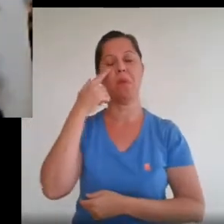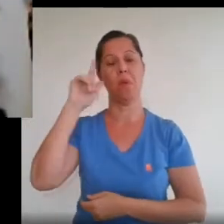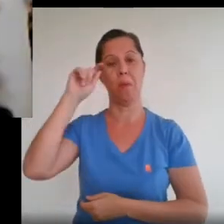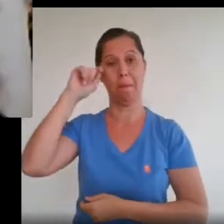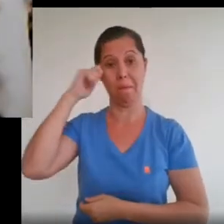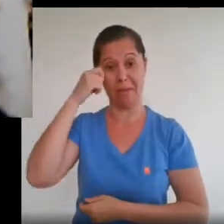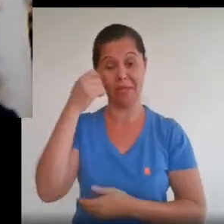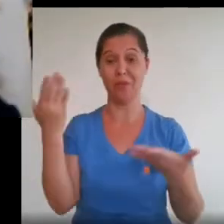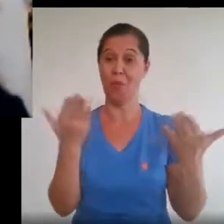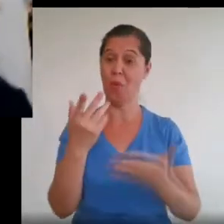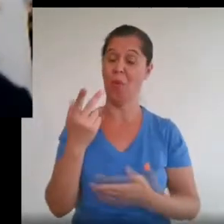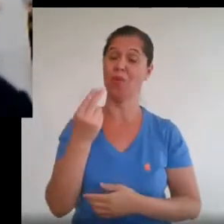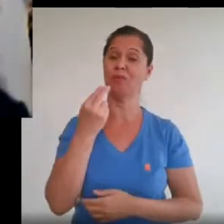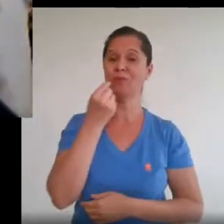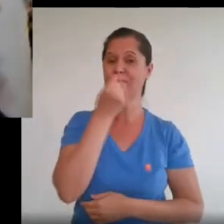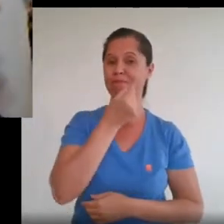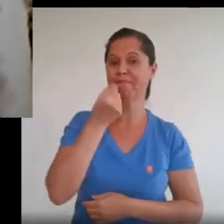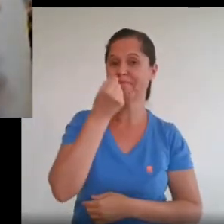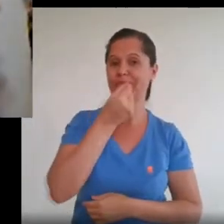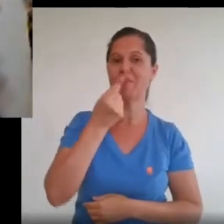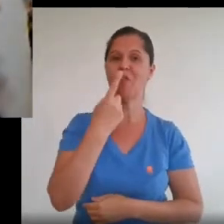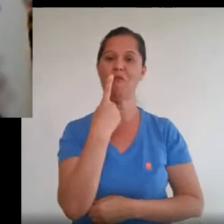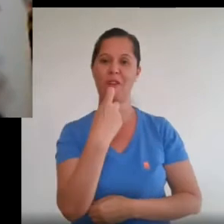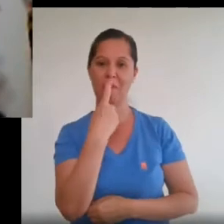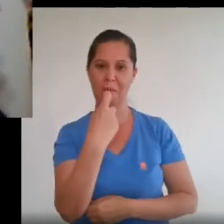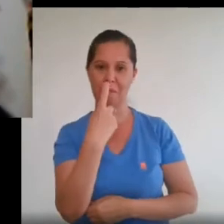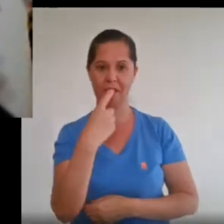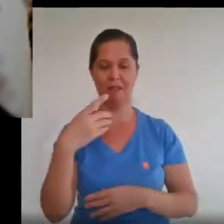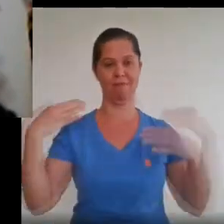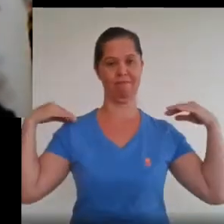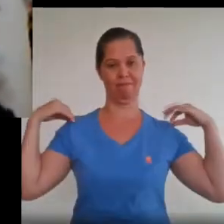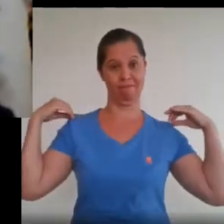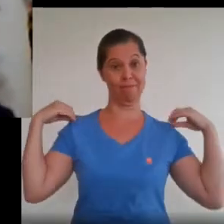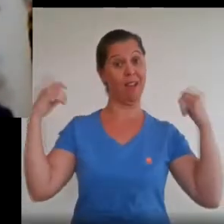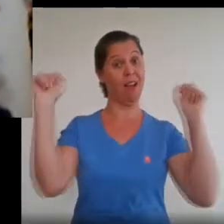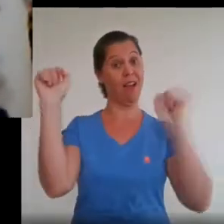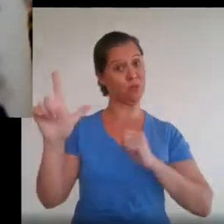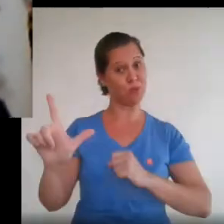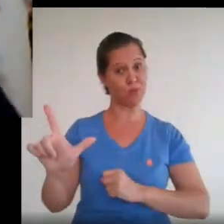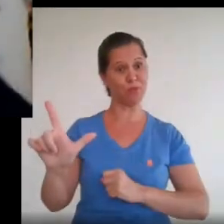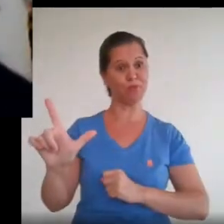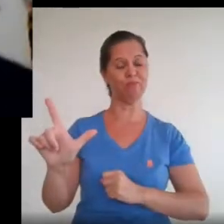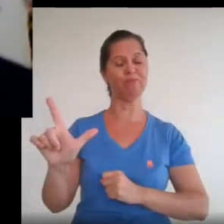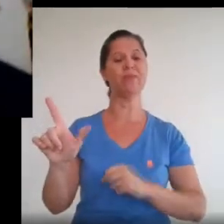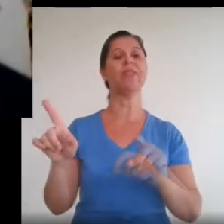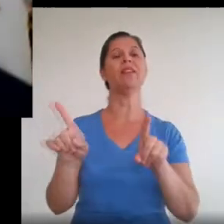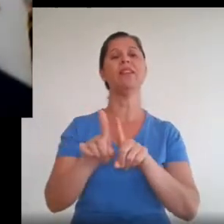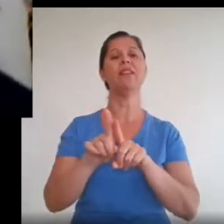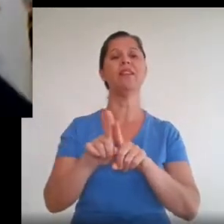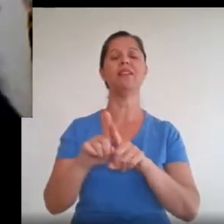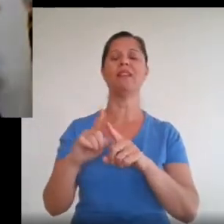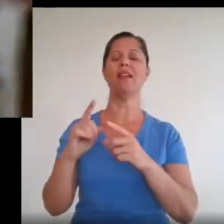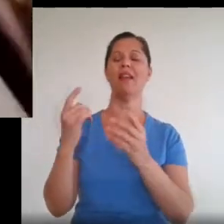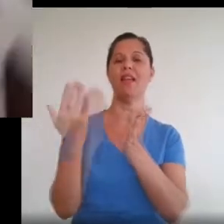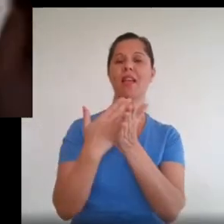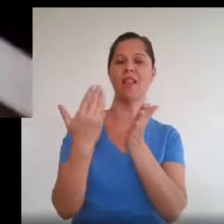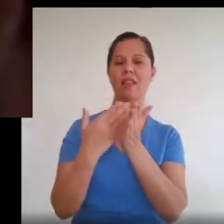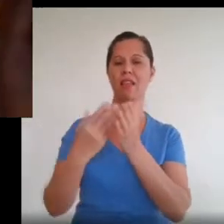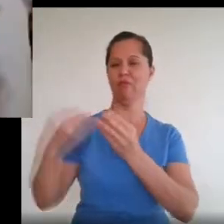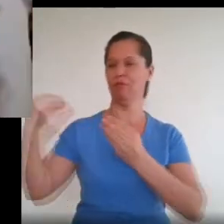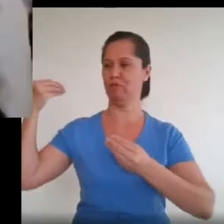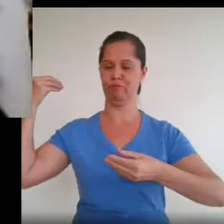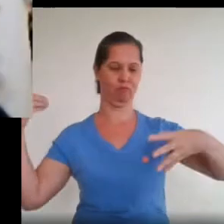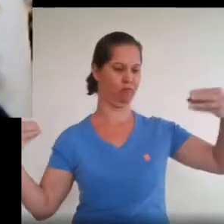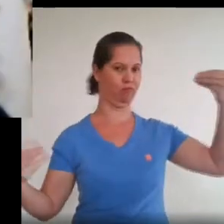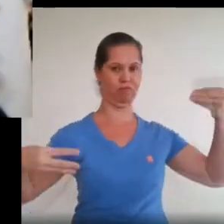olhos pretos, passei batom vermelho e estou de blusa azul. E estou com muitos livros